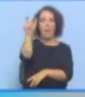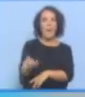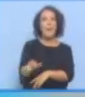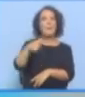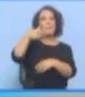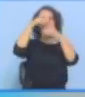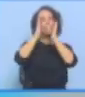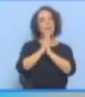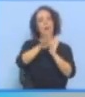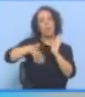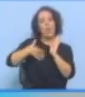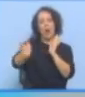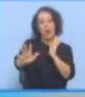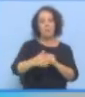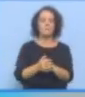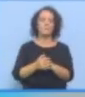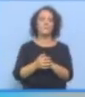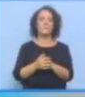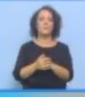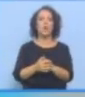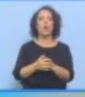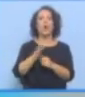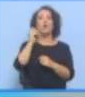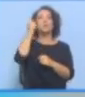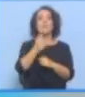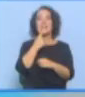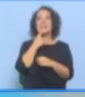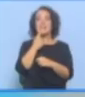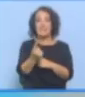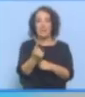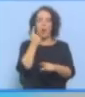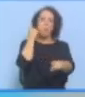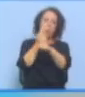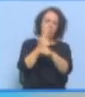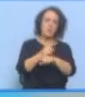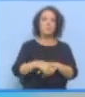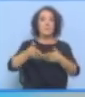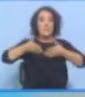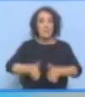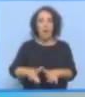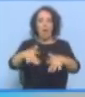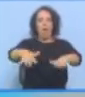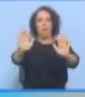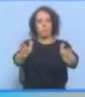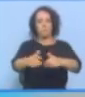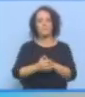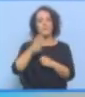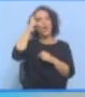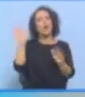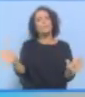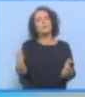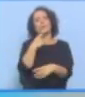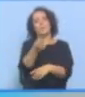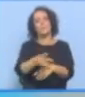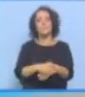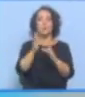José nos sonhos, não temas José. Quando Jesus nasce, os pastores, não temais. Depois Jesus, na sua vida, está sempre a dizer aos